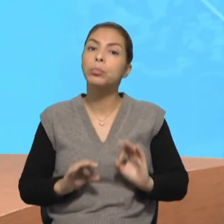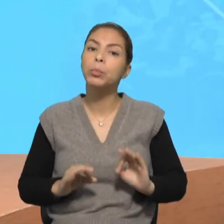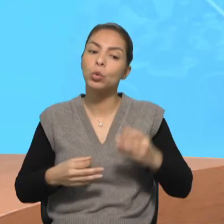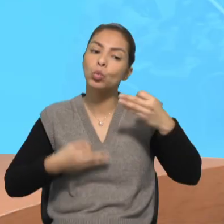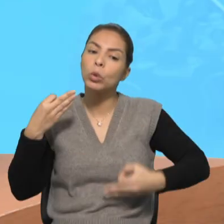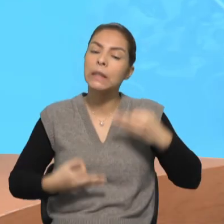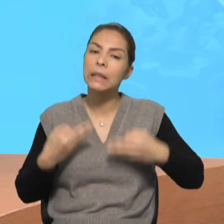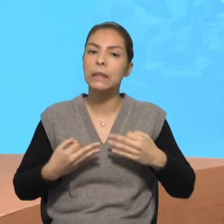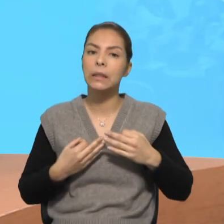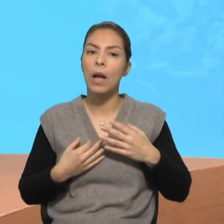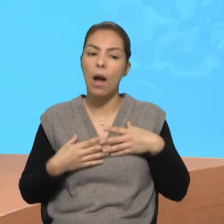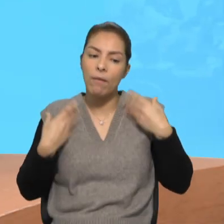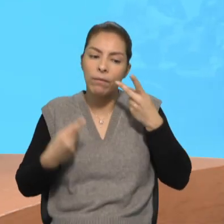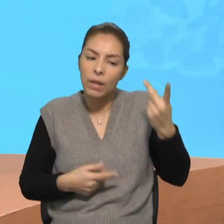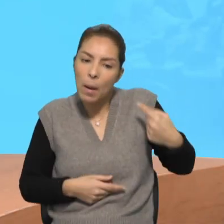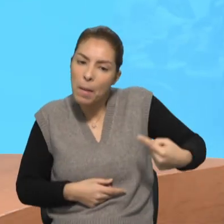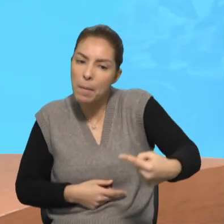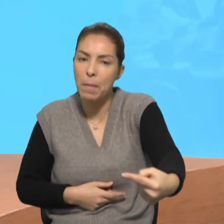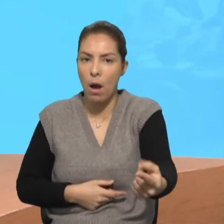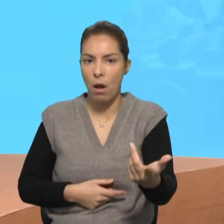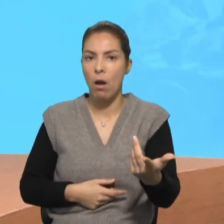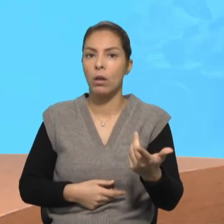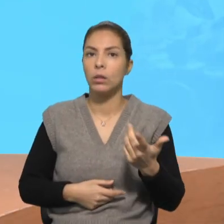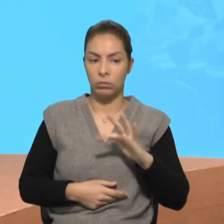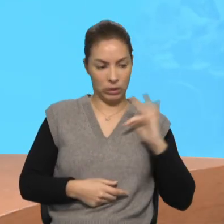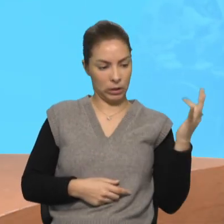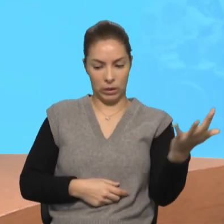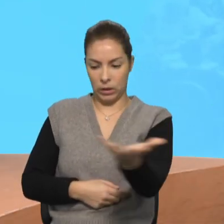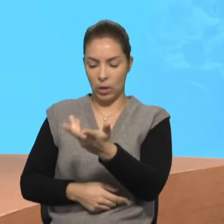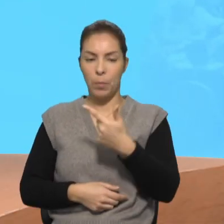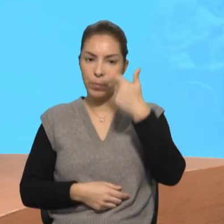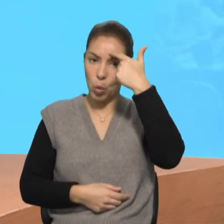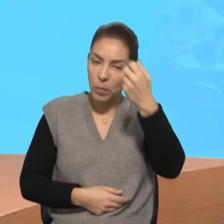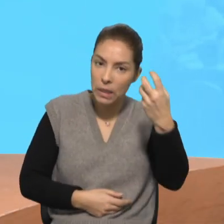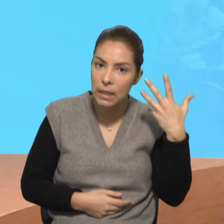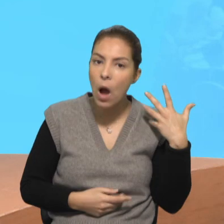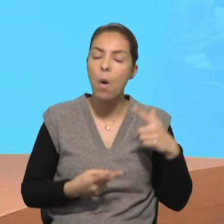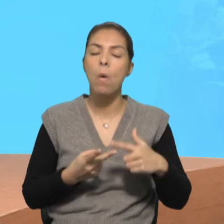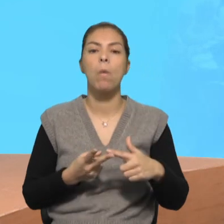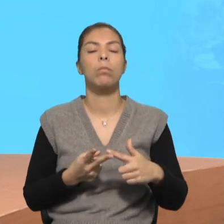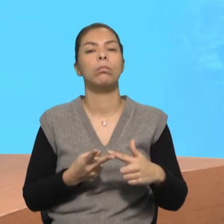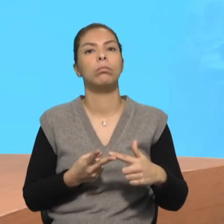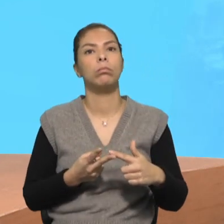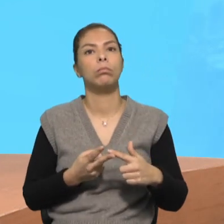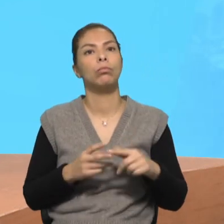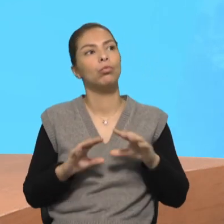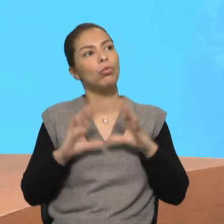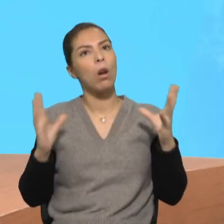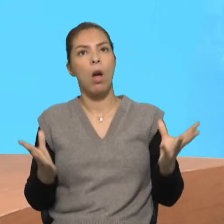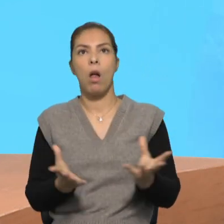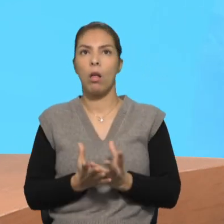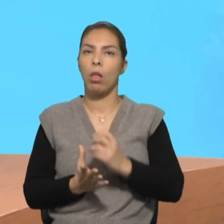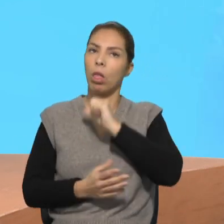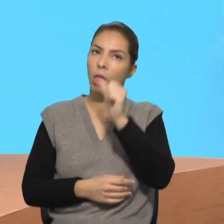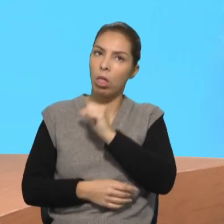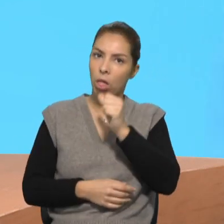como clima vivencial de vida. Como compreensão de uma globalidade que tenha em conta aqueles